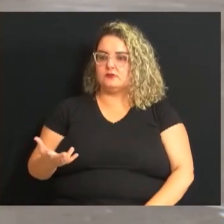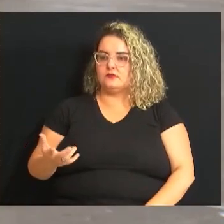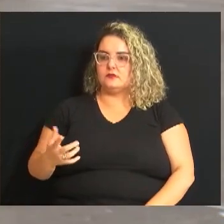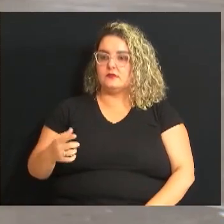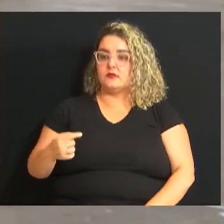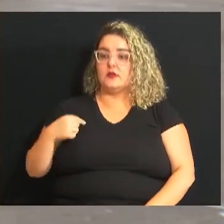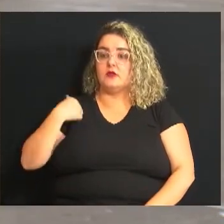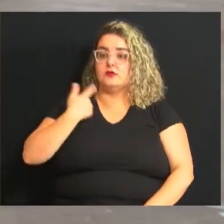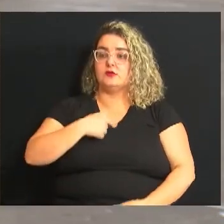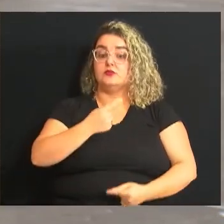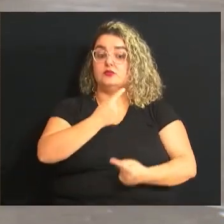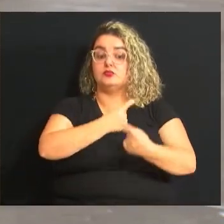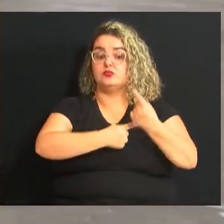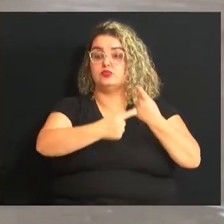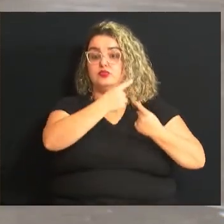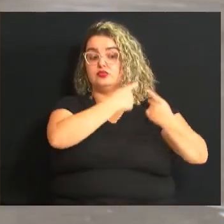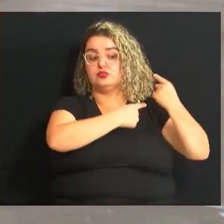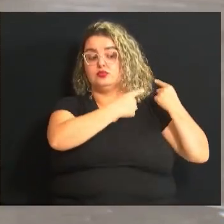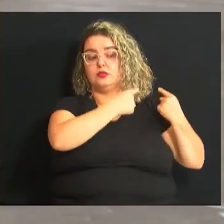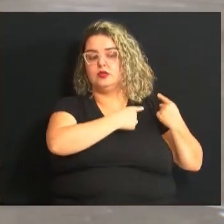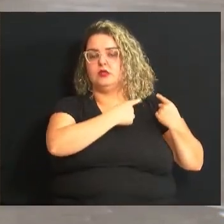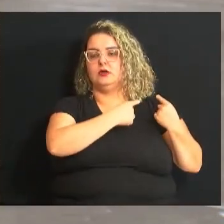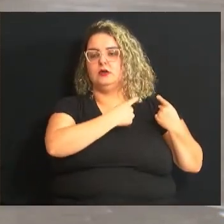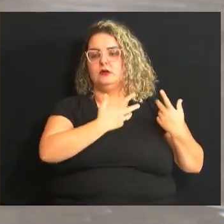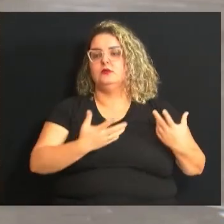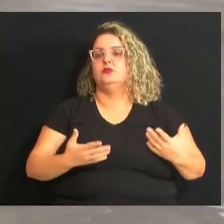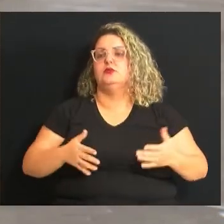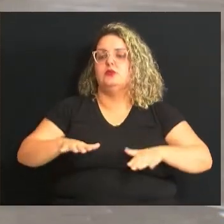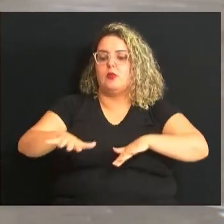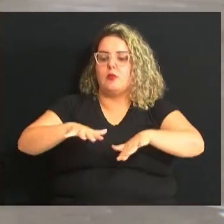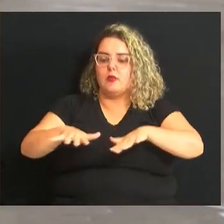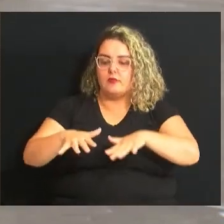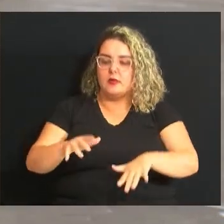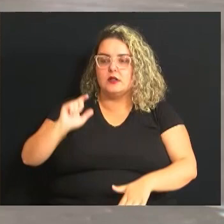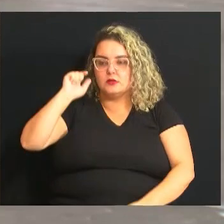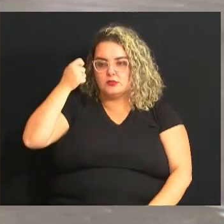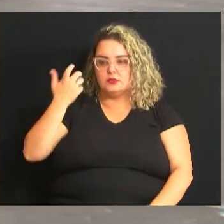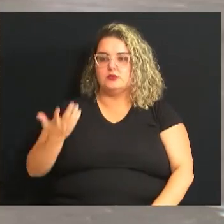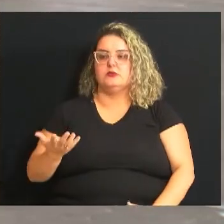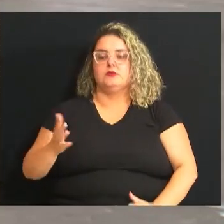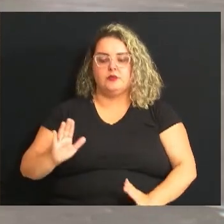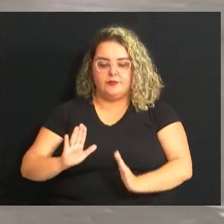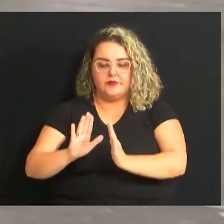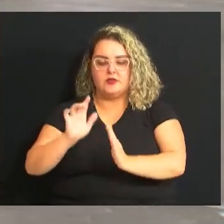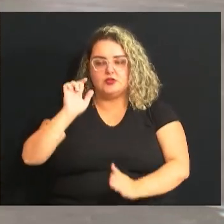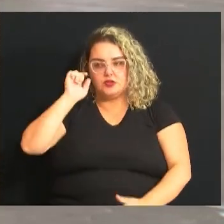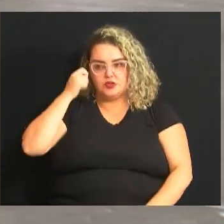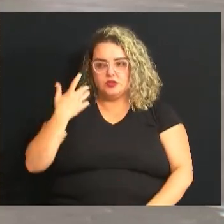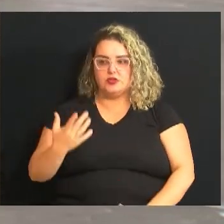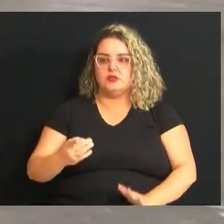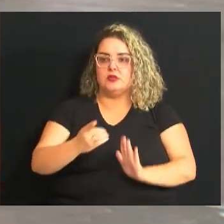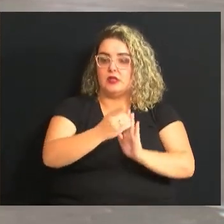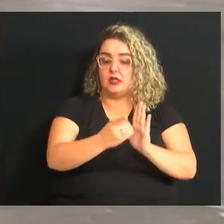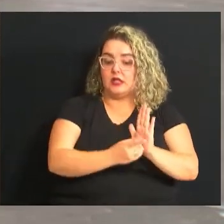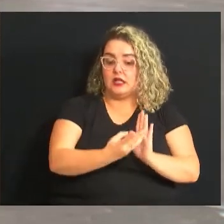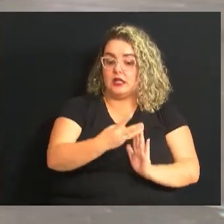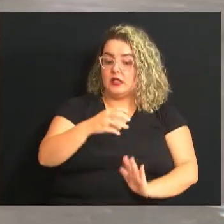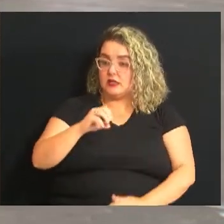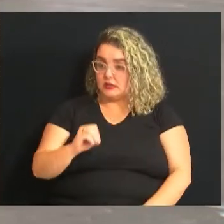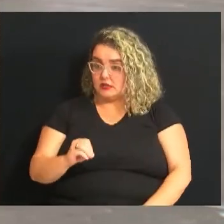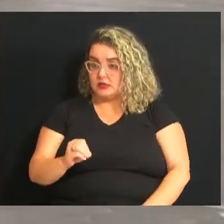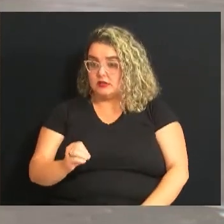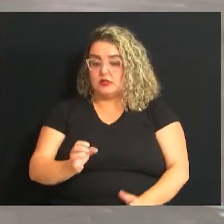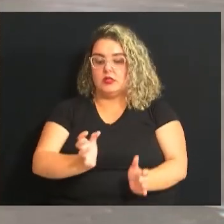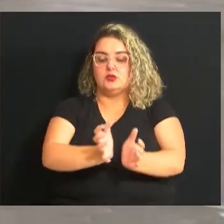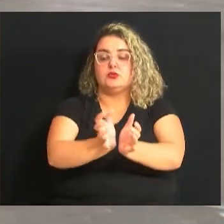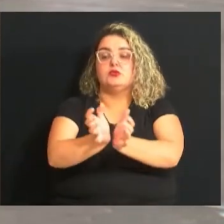Então a gente foi mergulhar lá atrás, fomos beber na fonte do próprio movimento negro, da Frente Negra Brasileira, na década de 30,